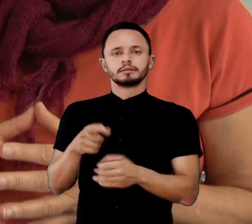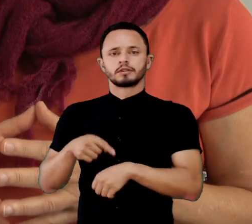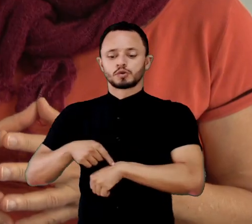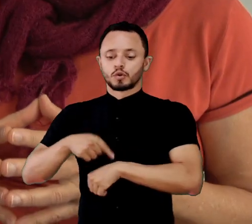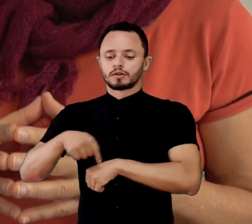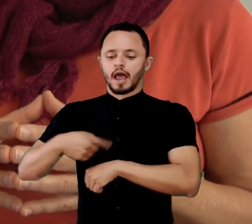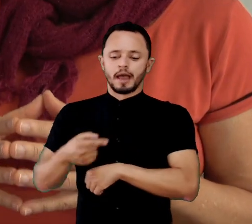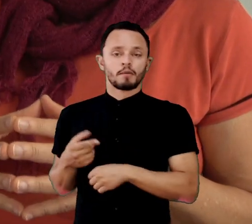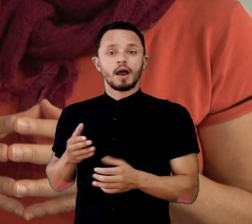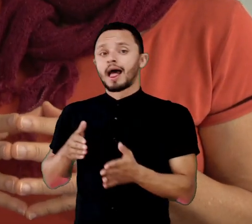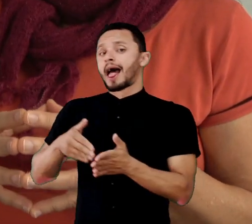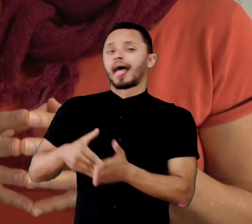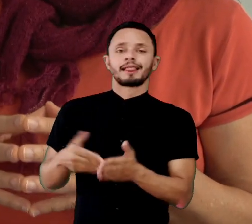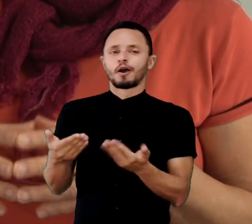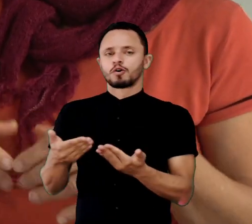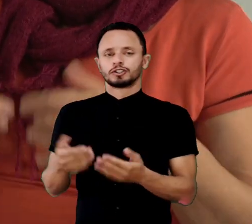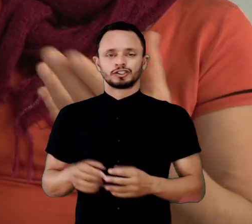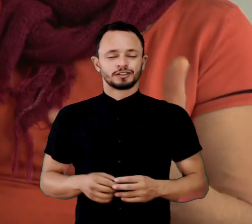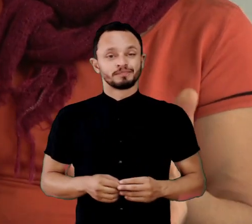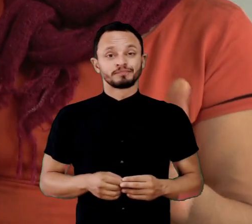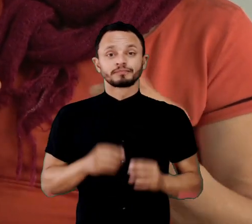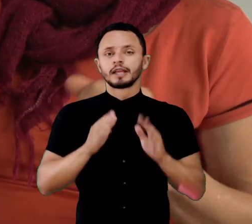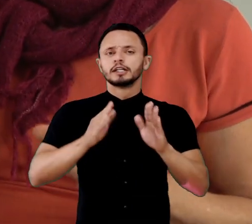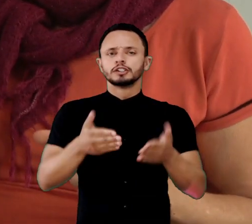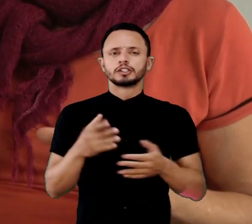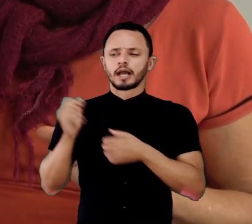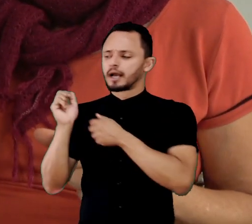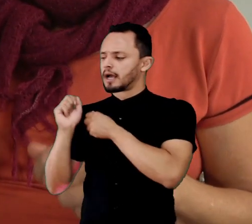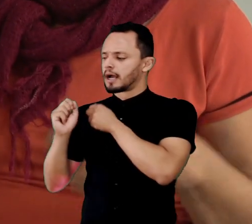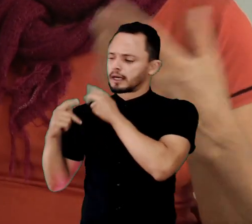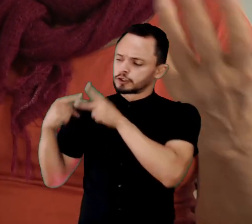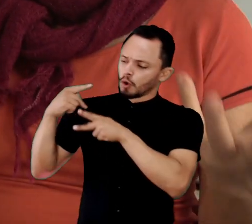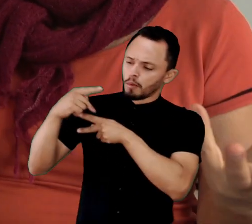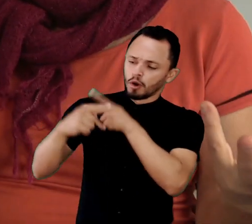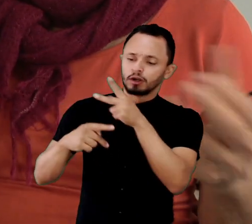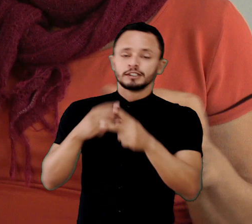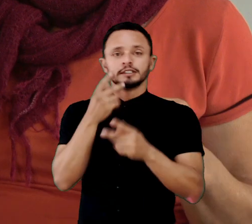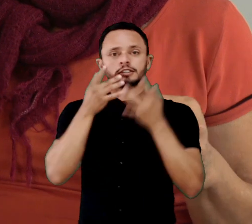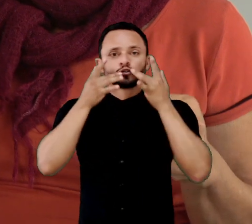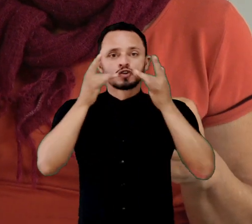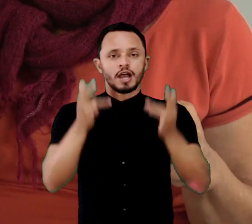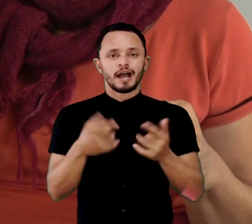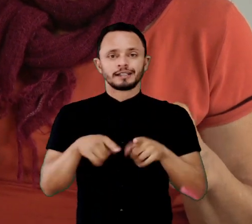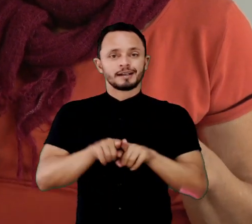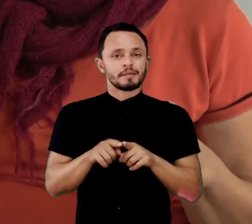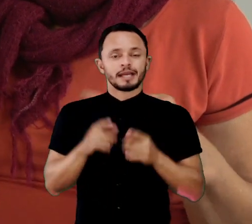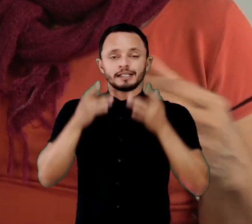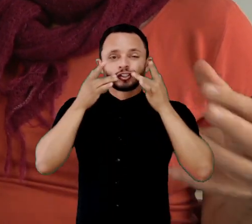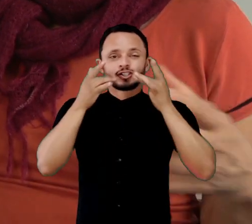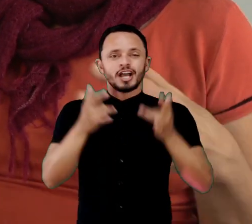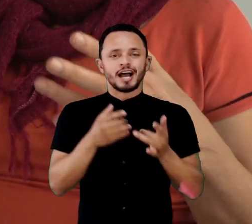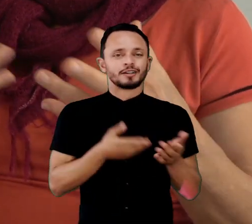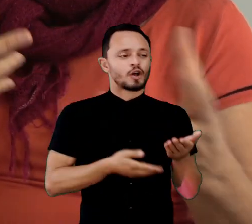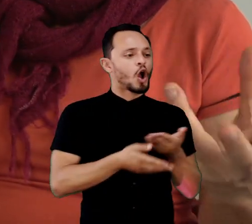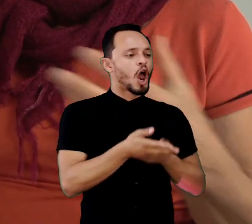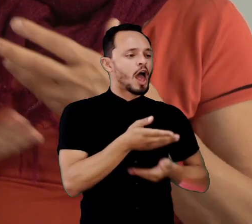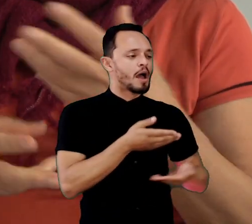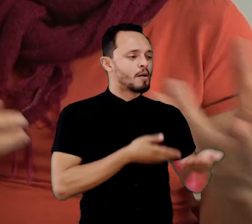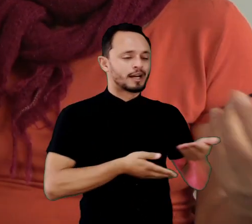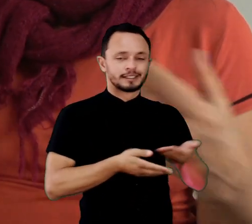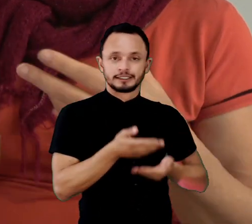Nós começamos bebendo de fontes da antropologia teatral, do teatro colaborativo, né, que a